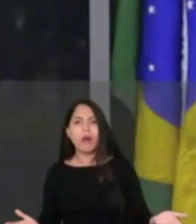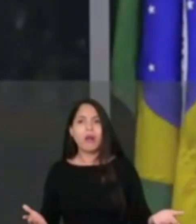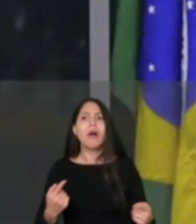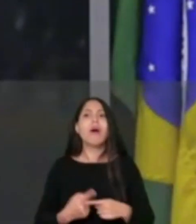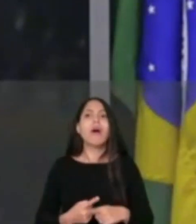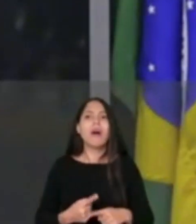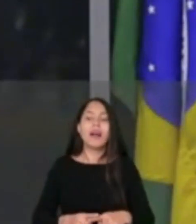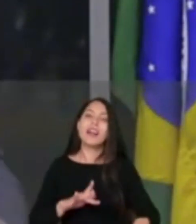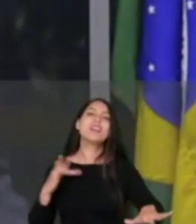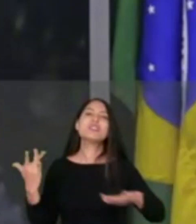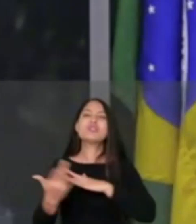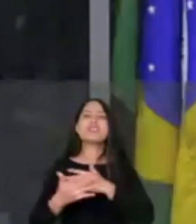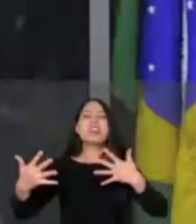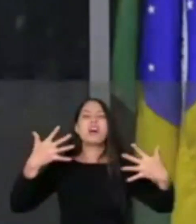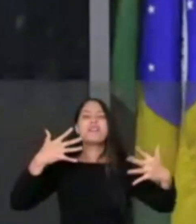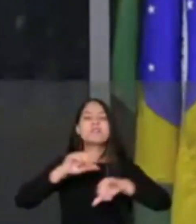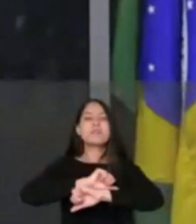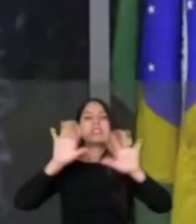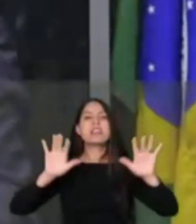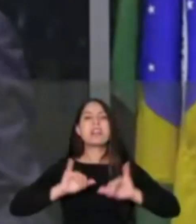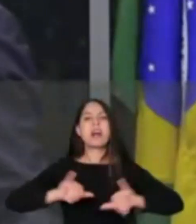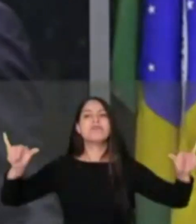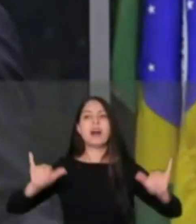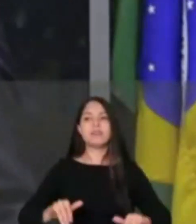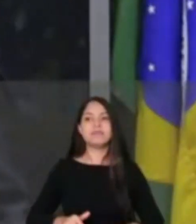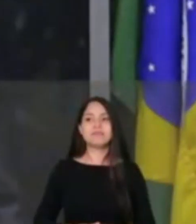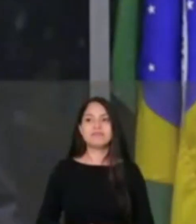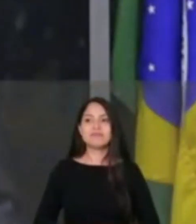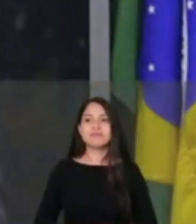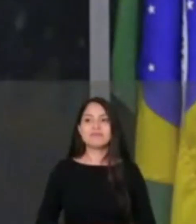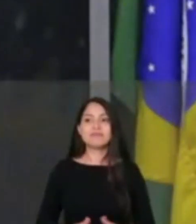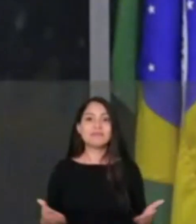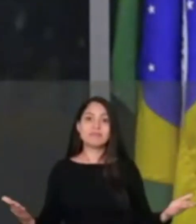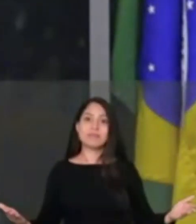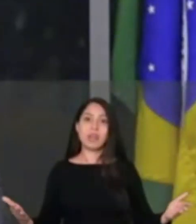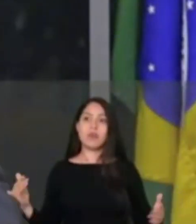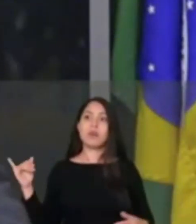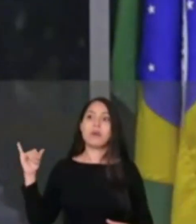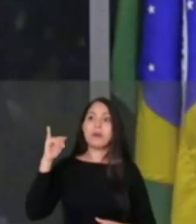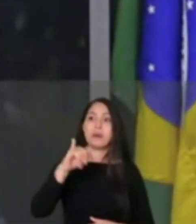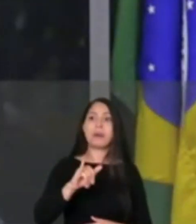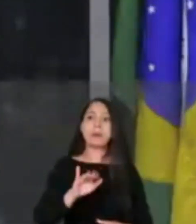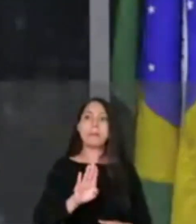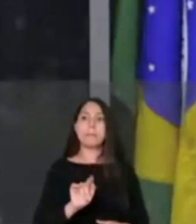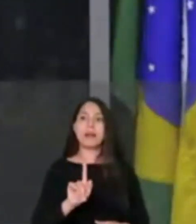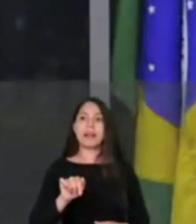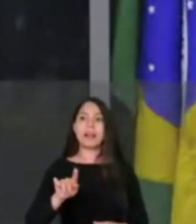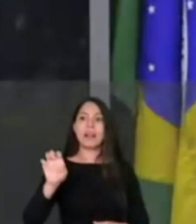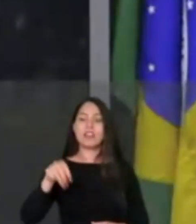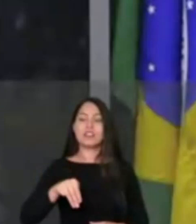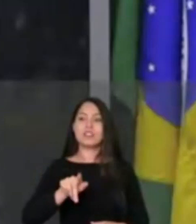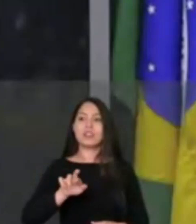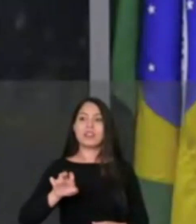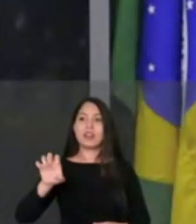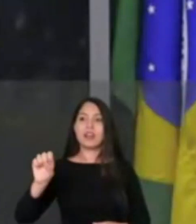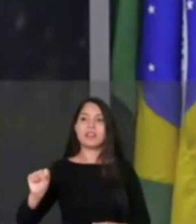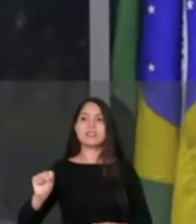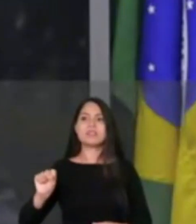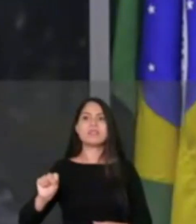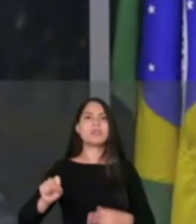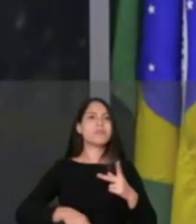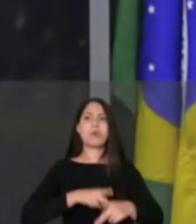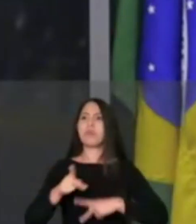de transparência, aliás. Bagagem grátis nos aviões também não está passando no crivo da